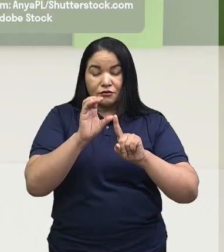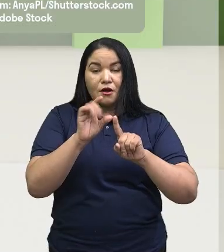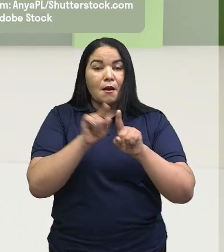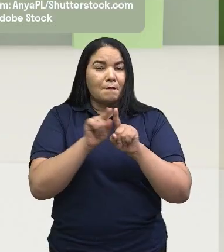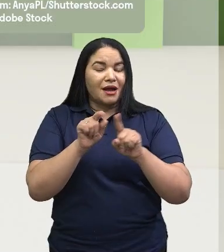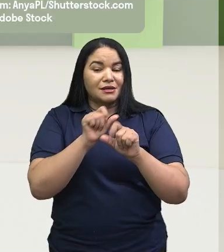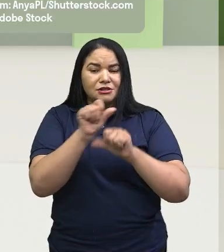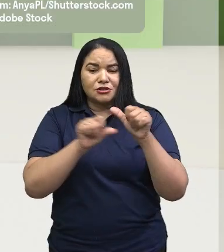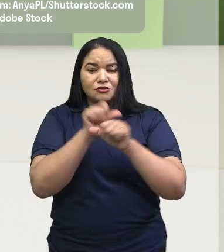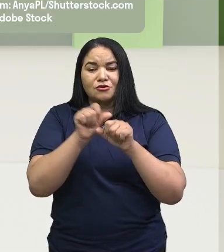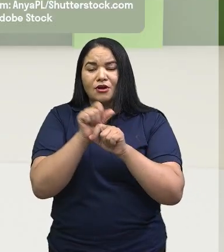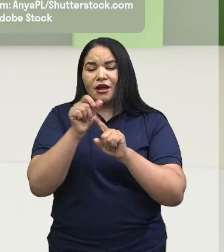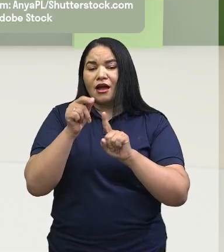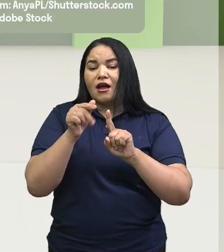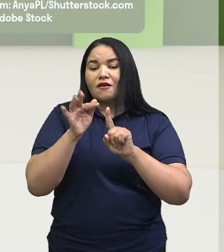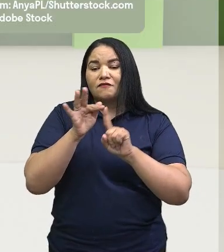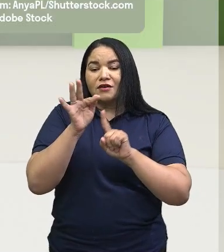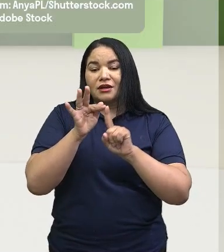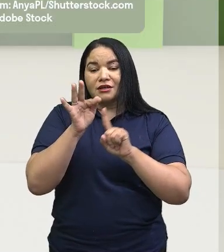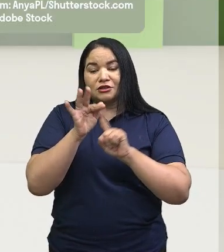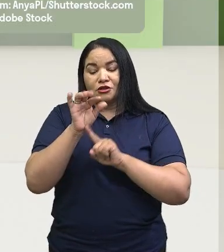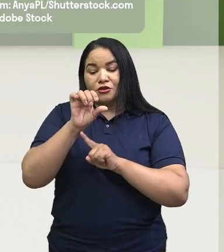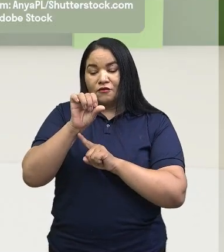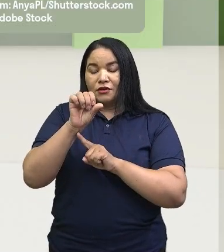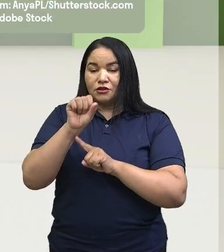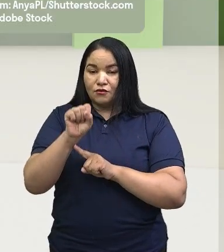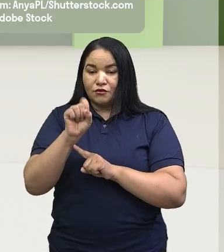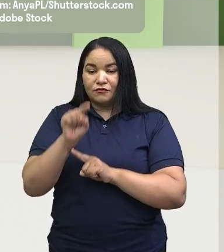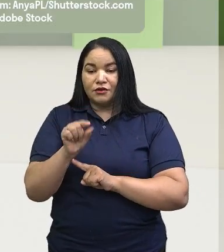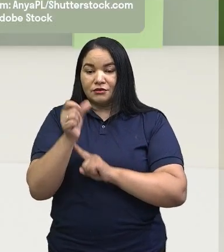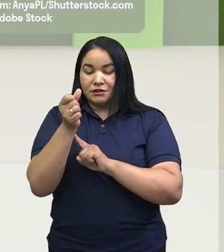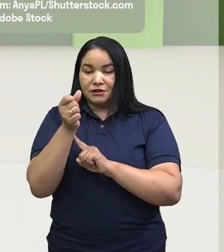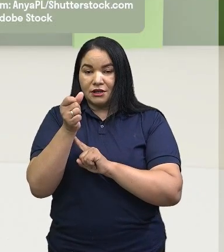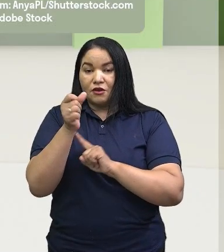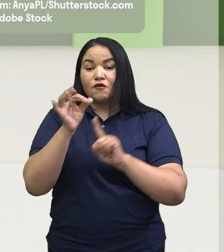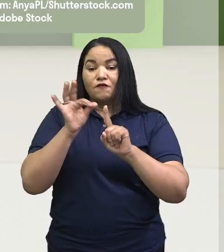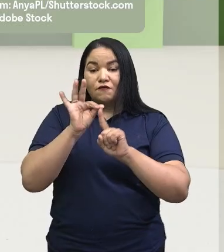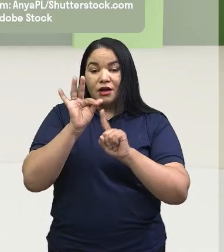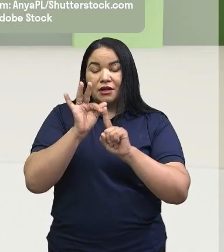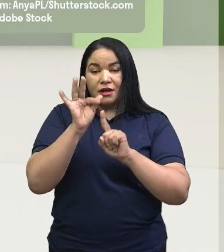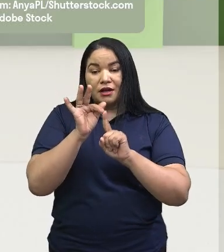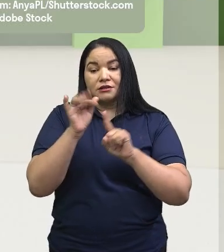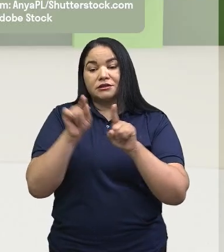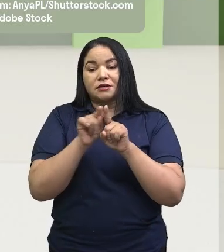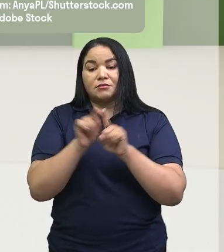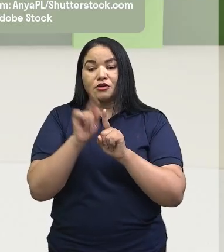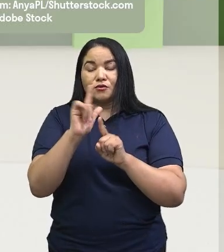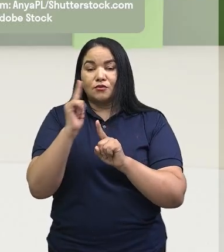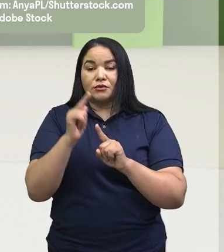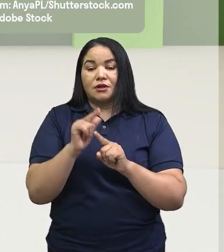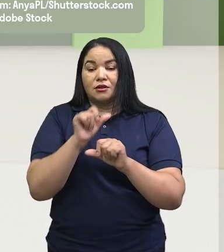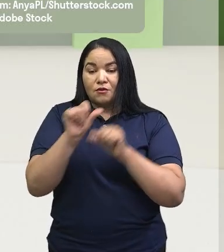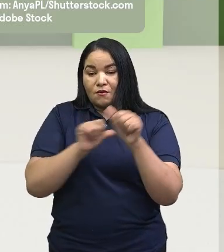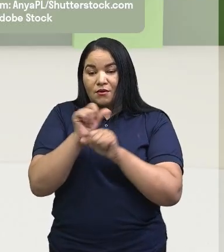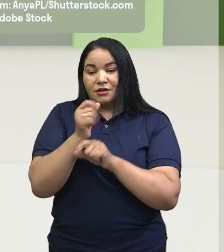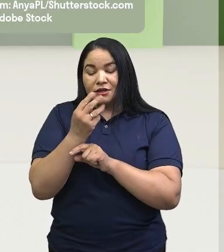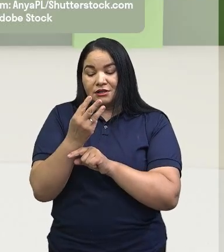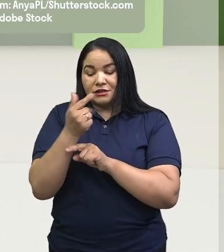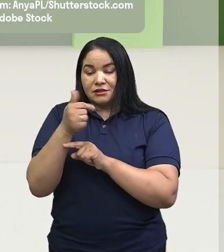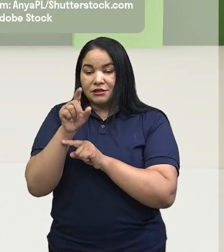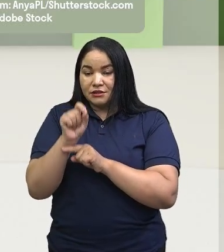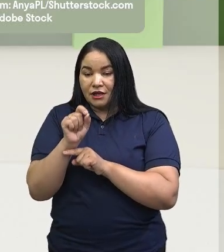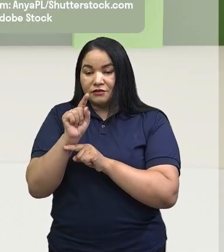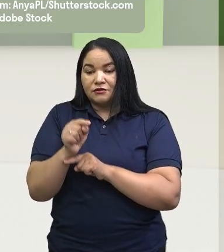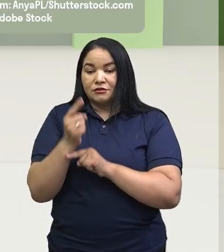essa transformação, equivale a 98,6 para Fahrenheit e também uma transformação para